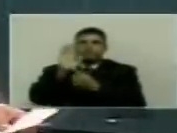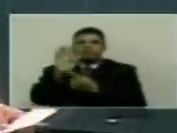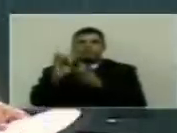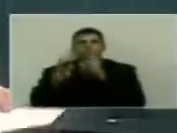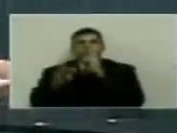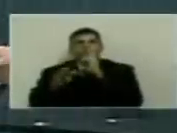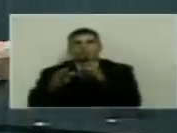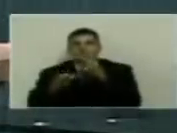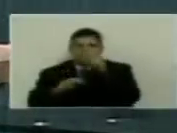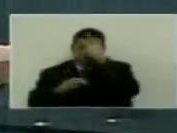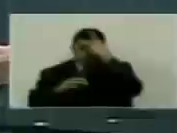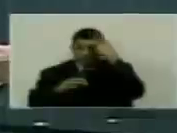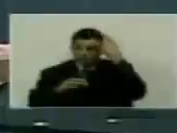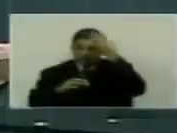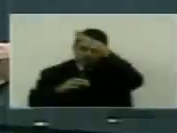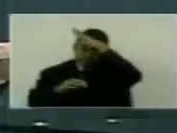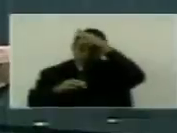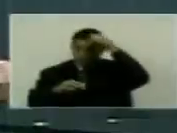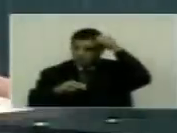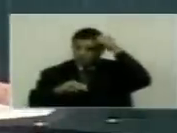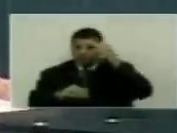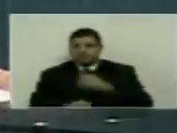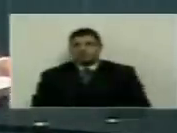uma resposta para o povo do Amazonas.